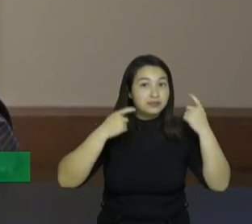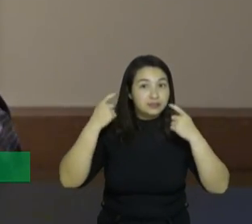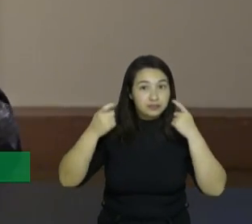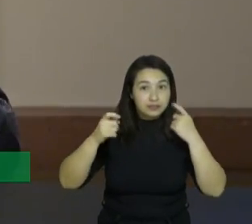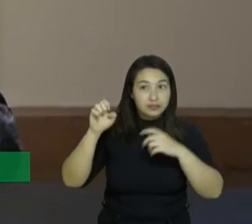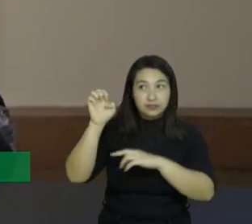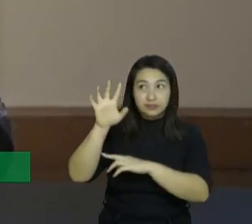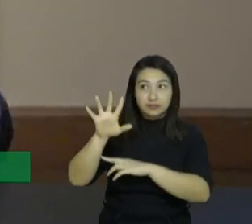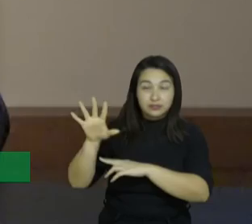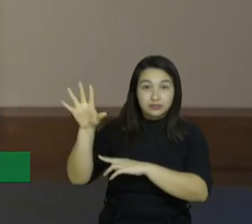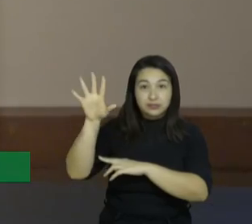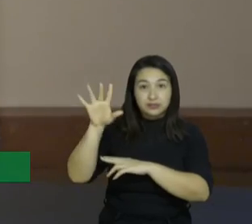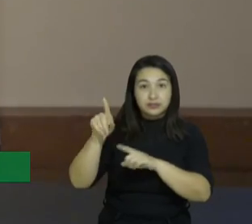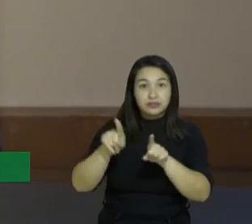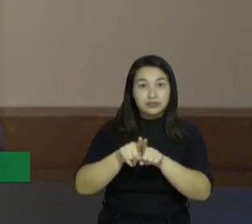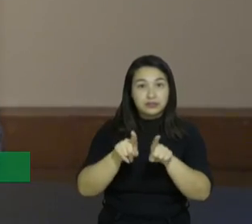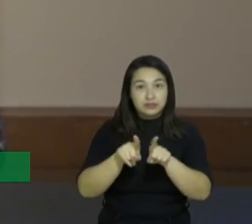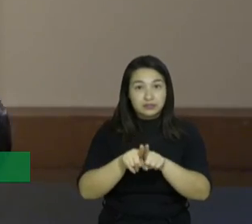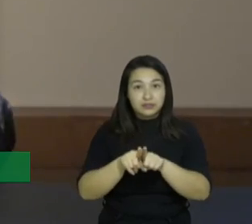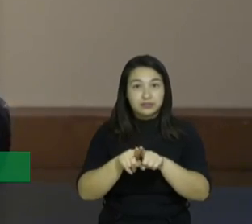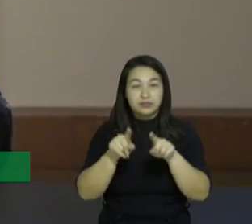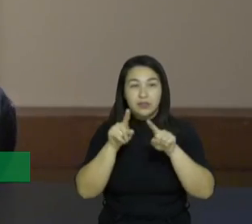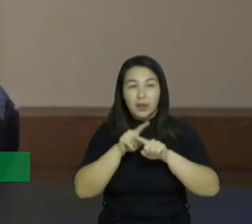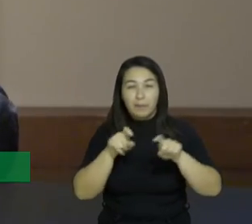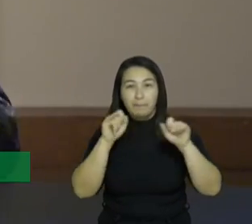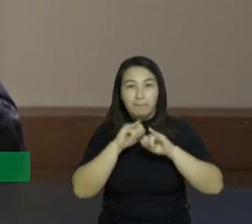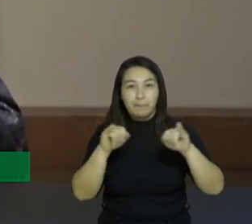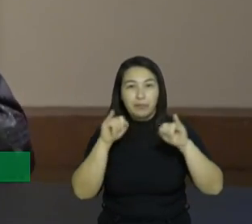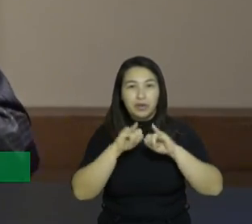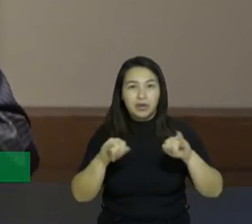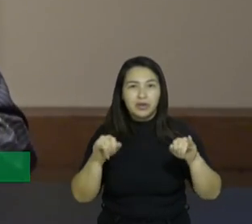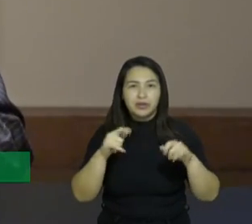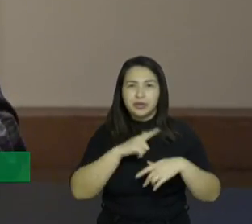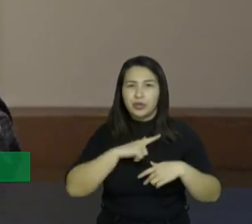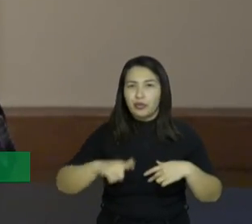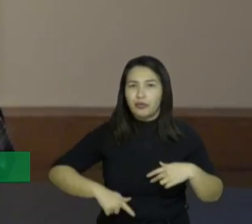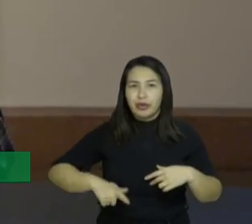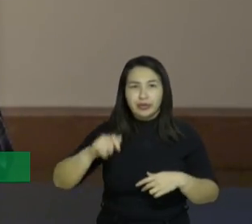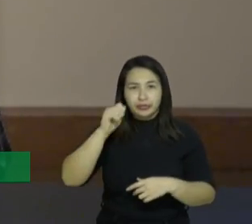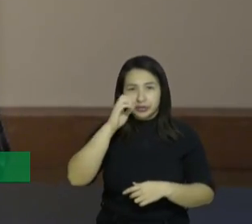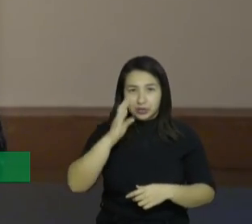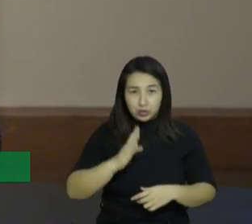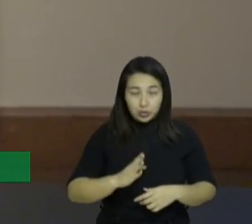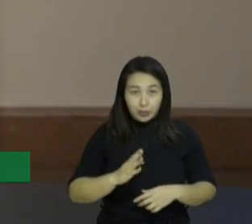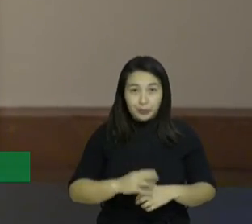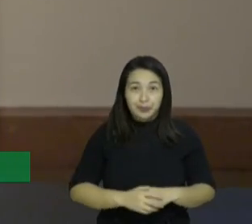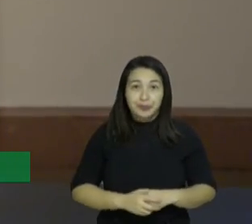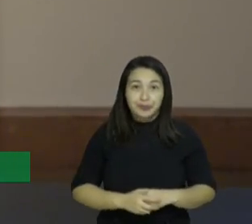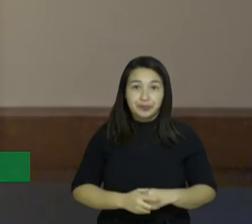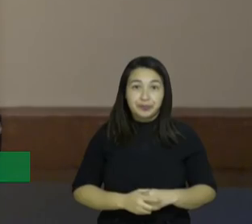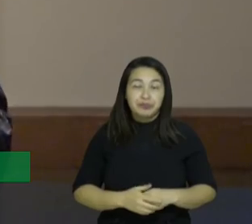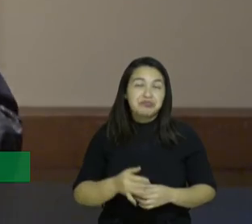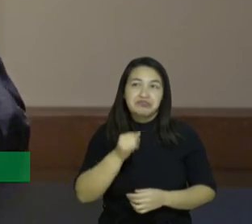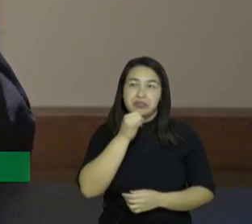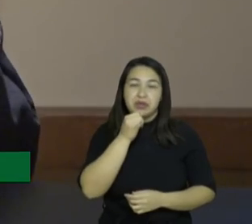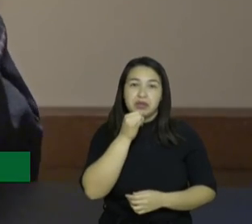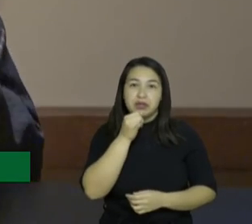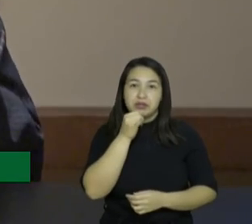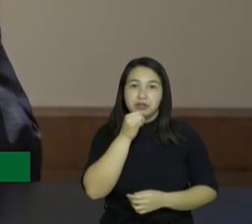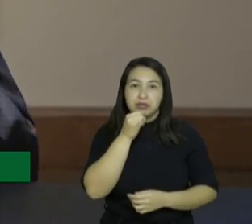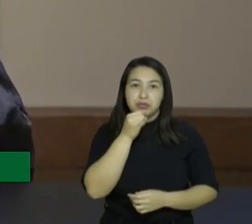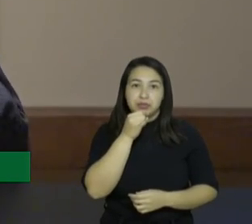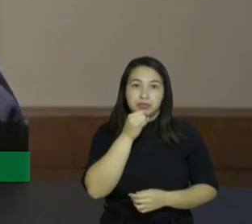Europa na mídia na sociedade civil eh em diversos governos nacionais né então por exemplo né a